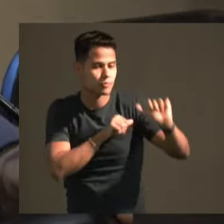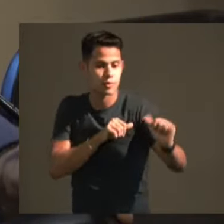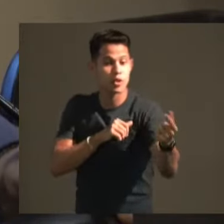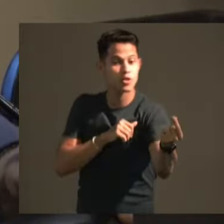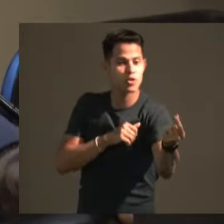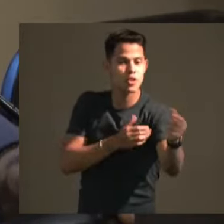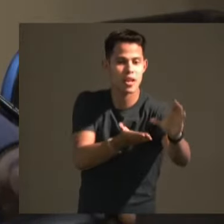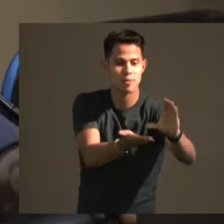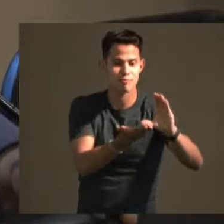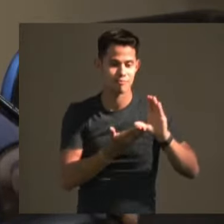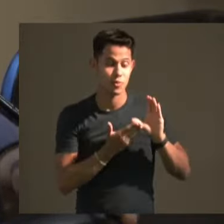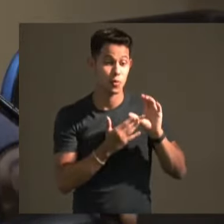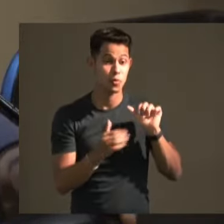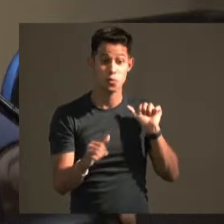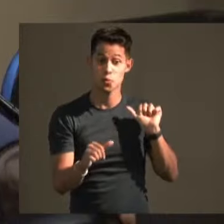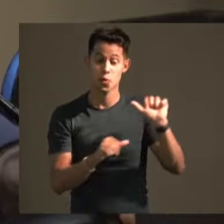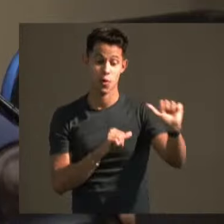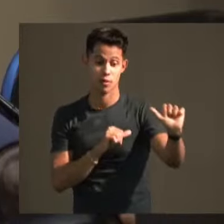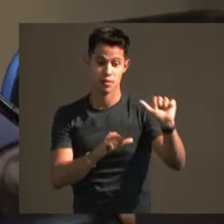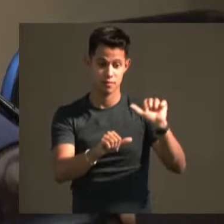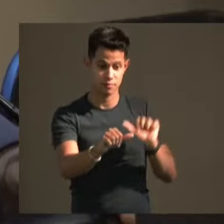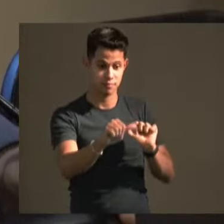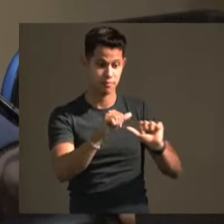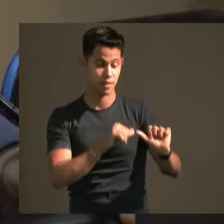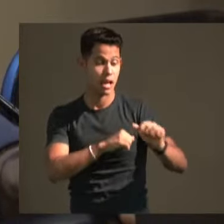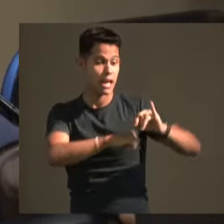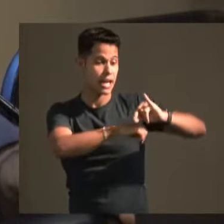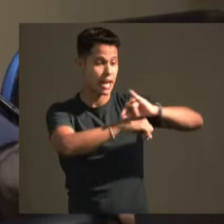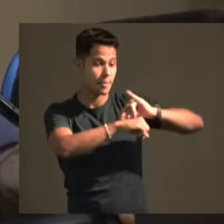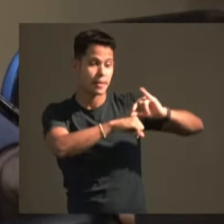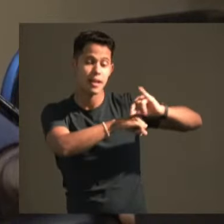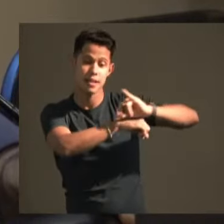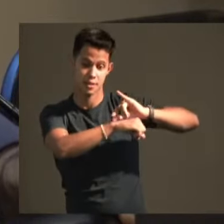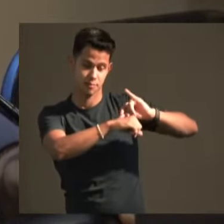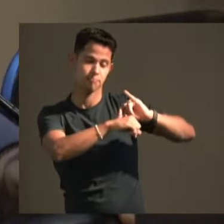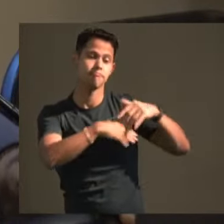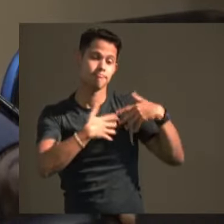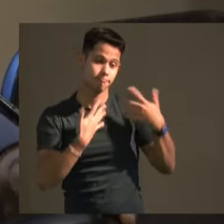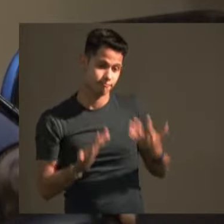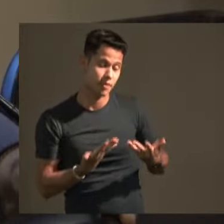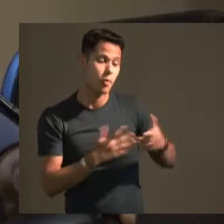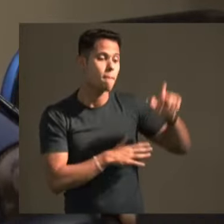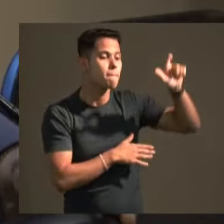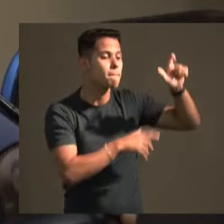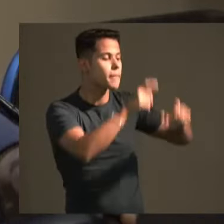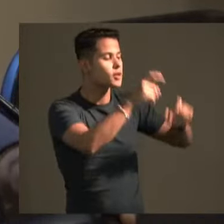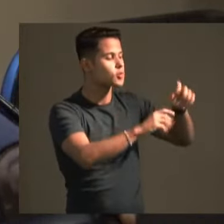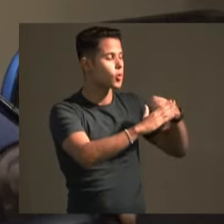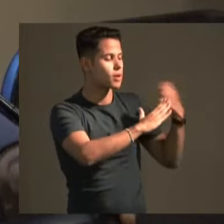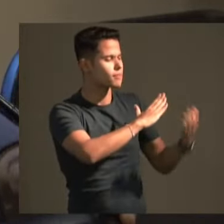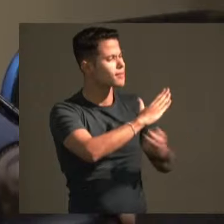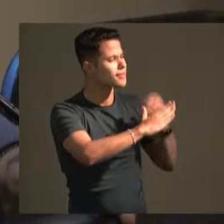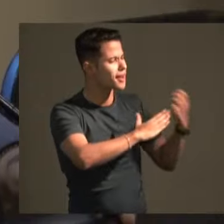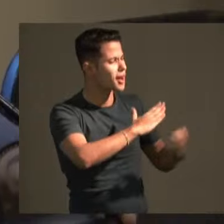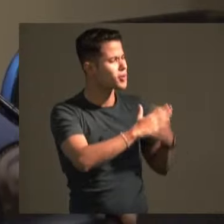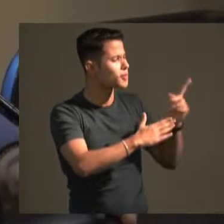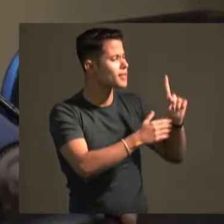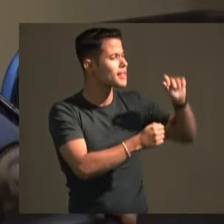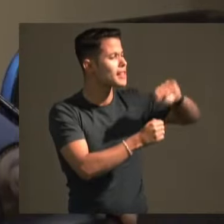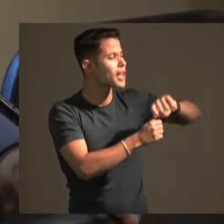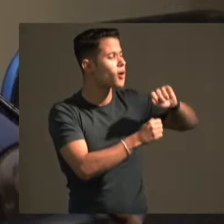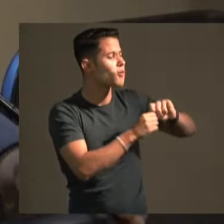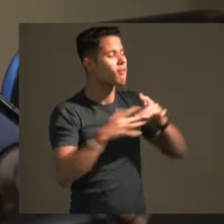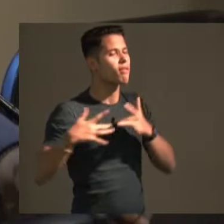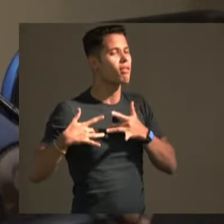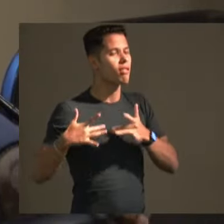isso. Então, as pessoas trabalham, é assim, o empresário, ele não está fazendo filantropia, ele te contrata para